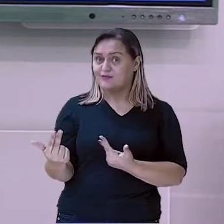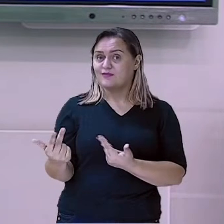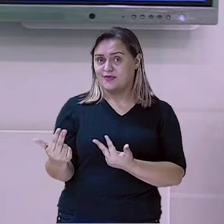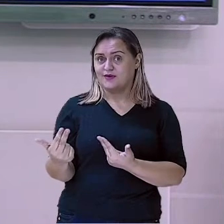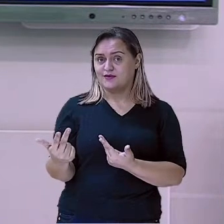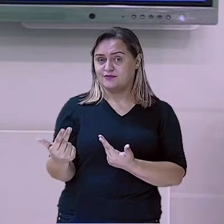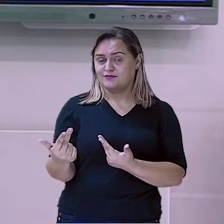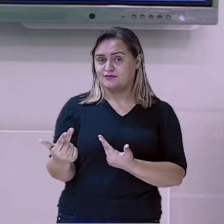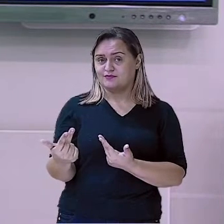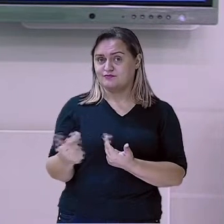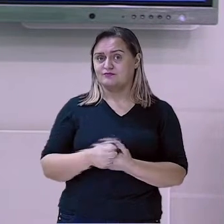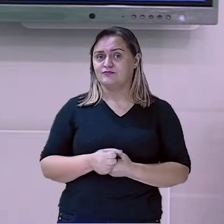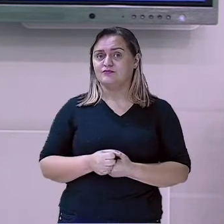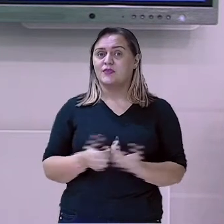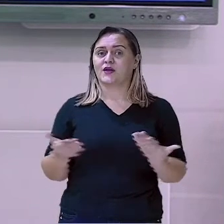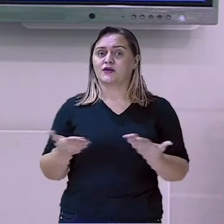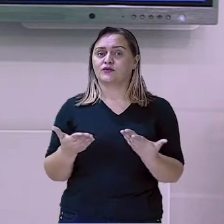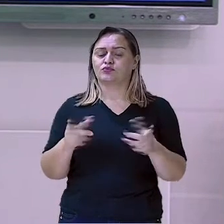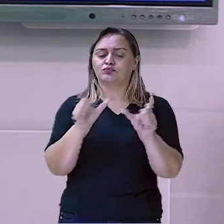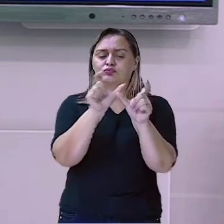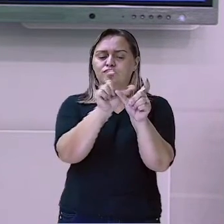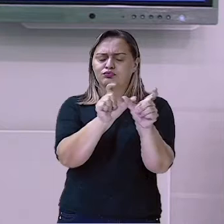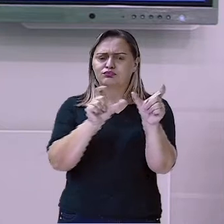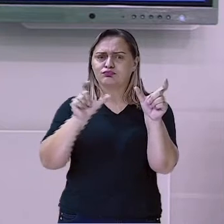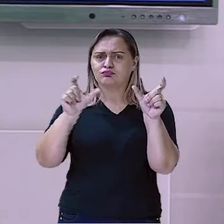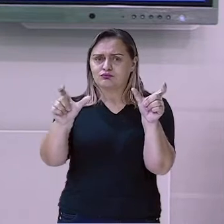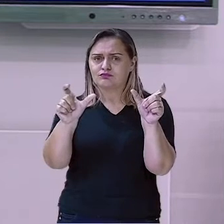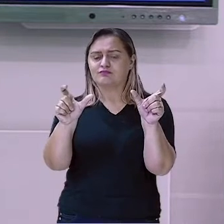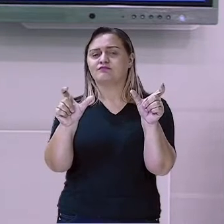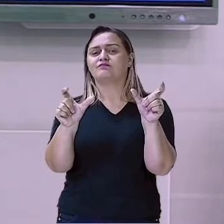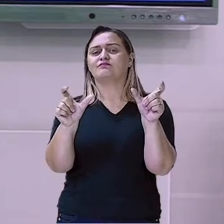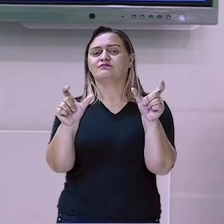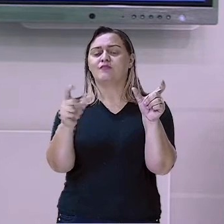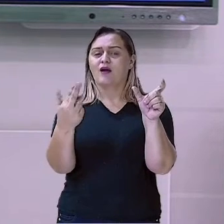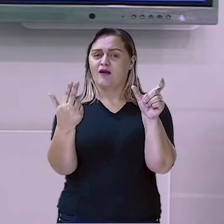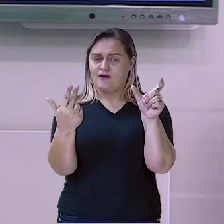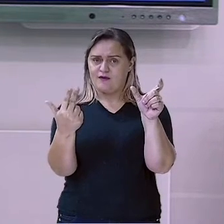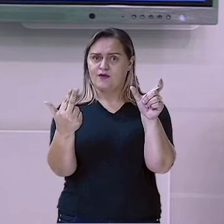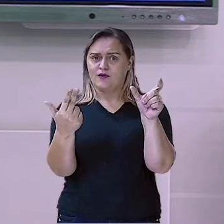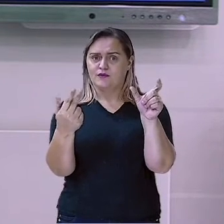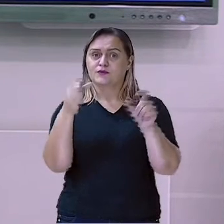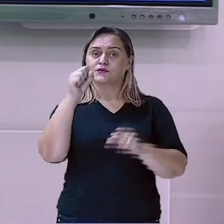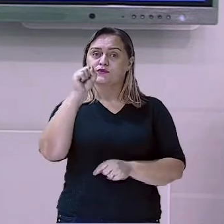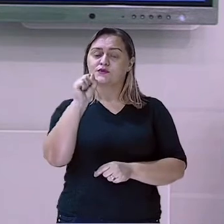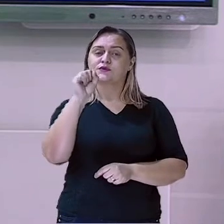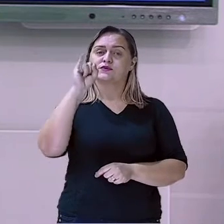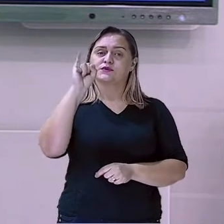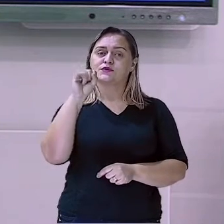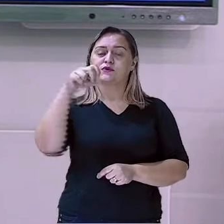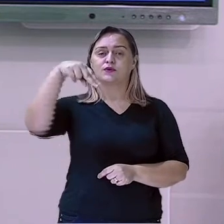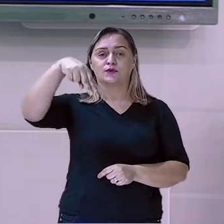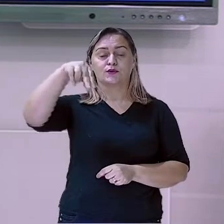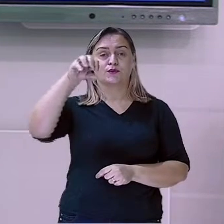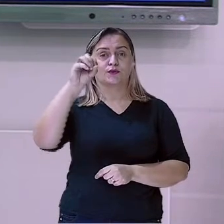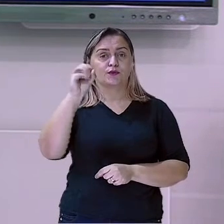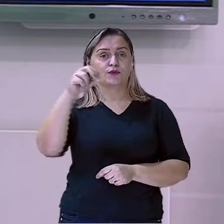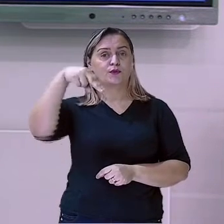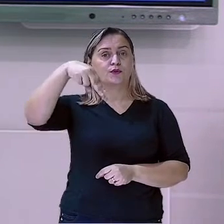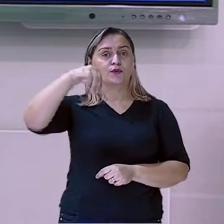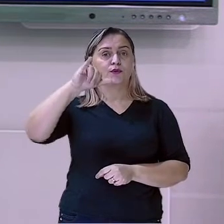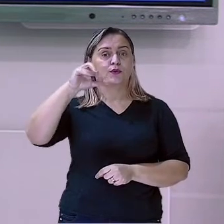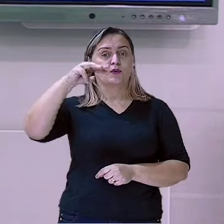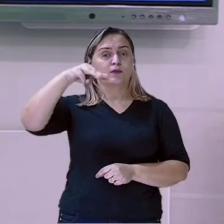Então, sinônimos são palavras com significados muito parecidos ou até mesmo